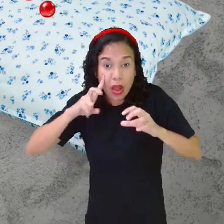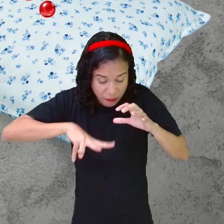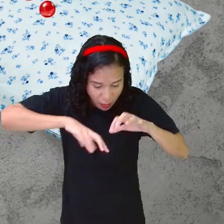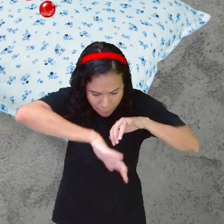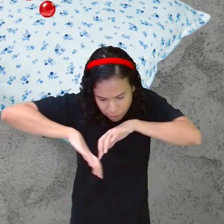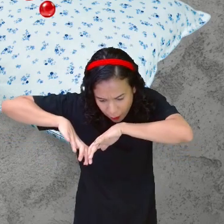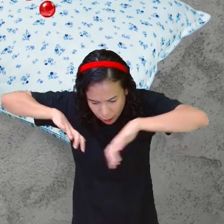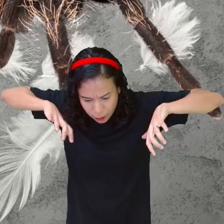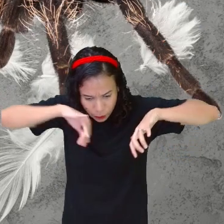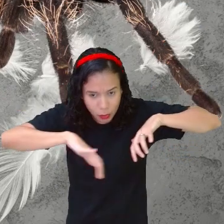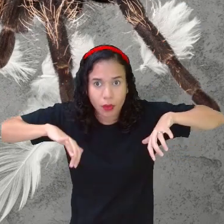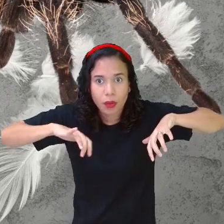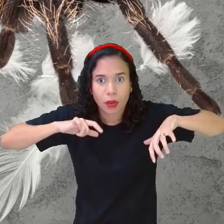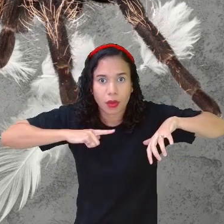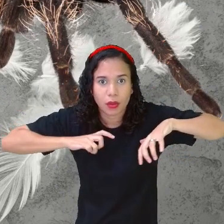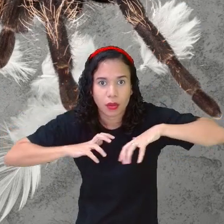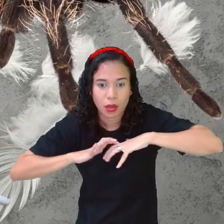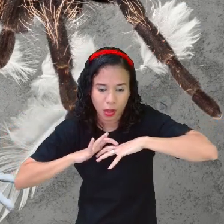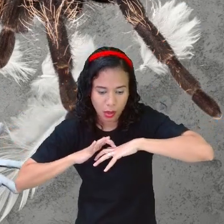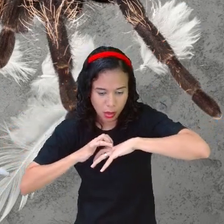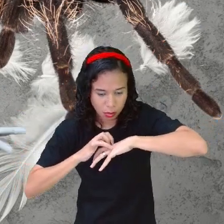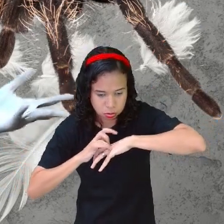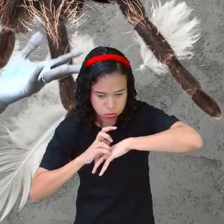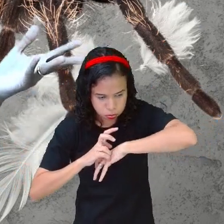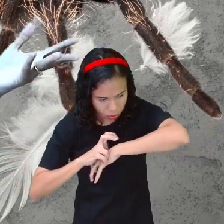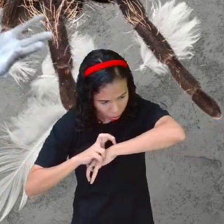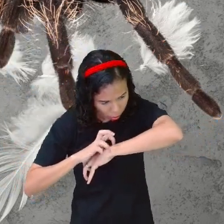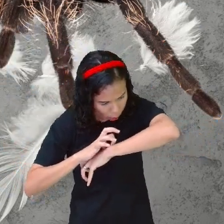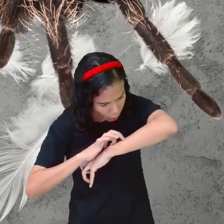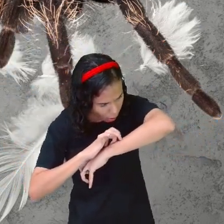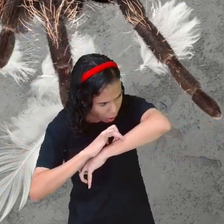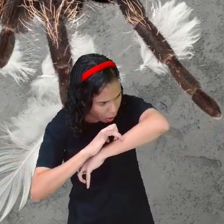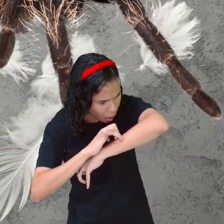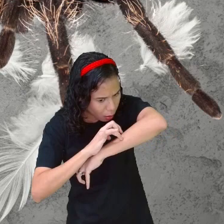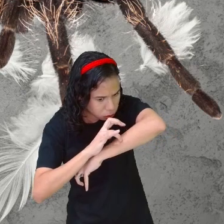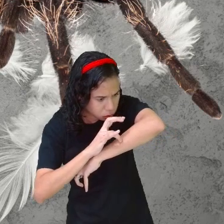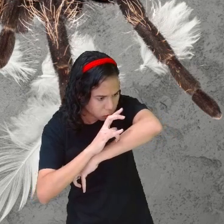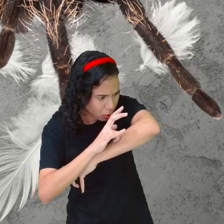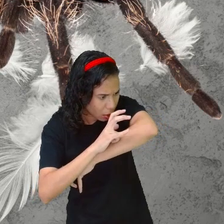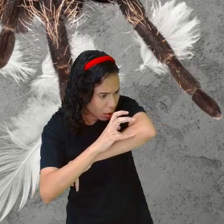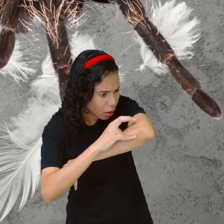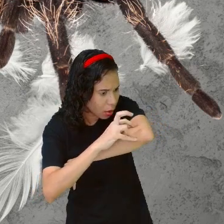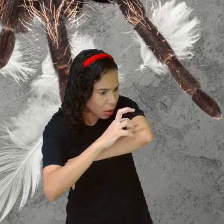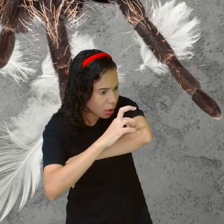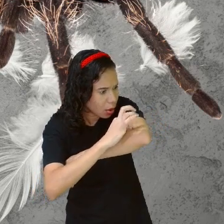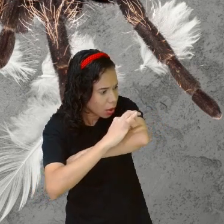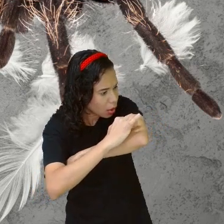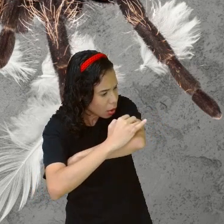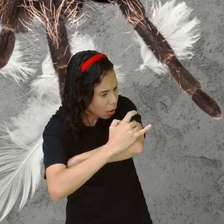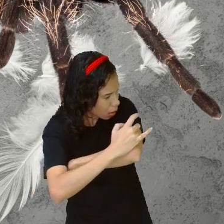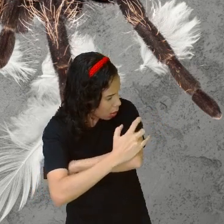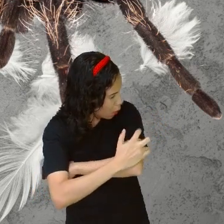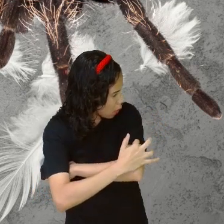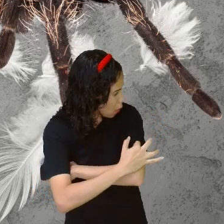entre as penas, havia um animal monstruoso, movendo lentamente as suas patas